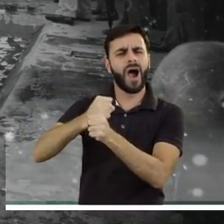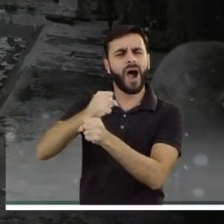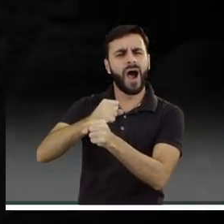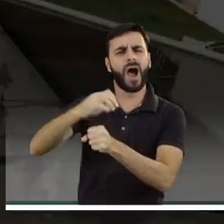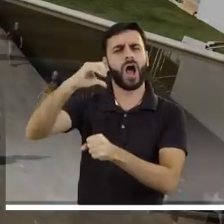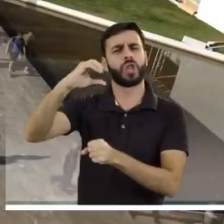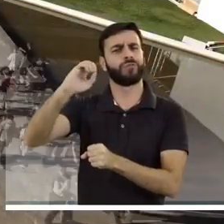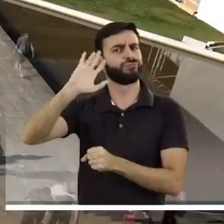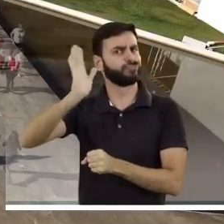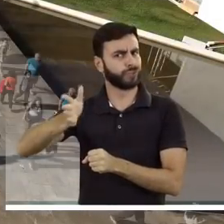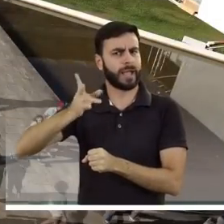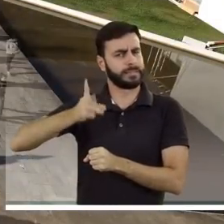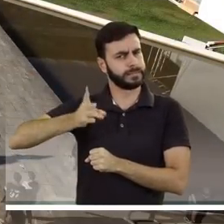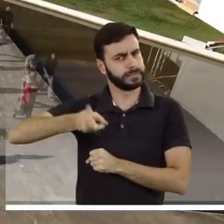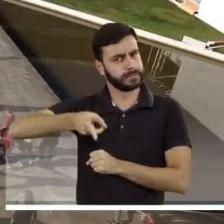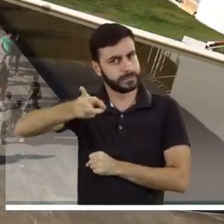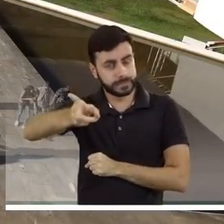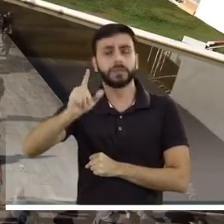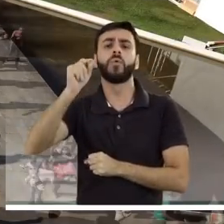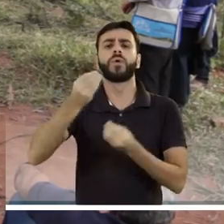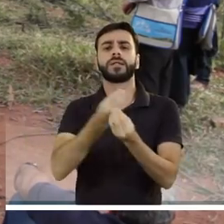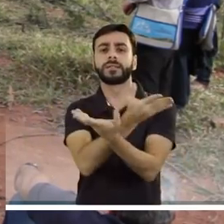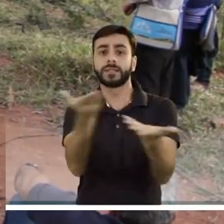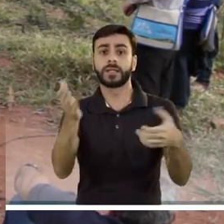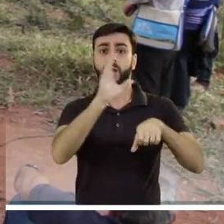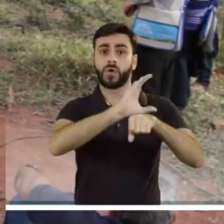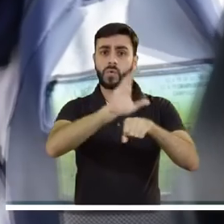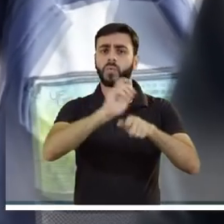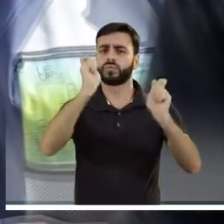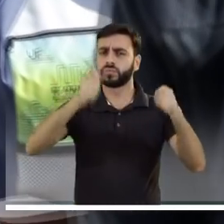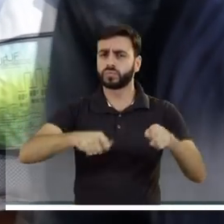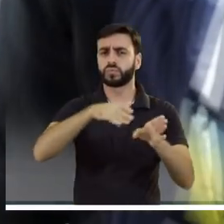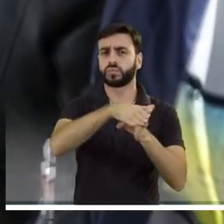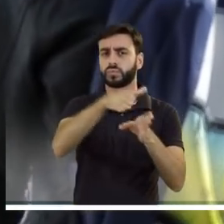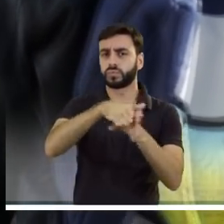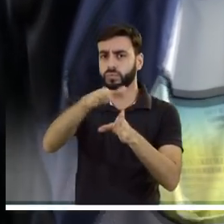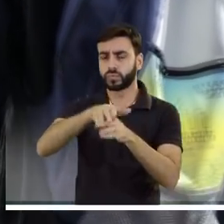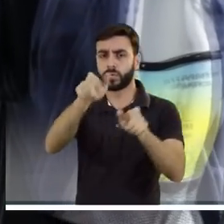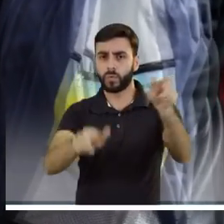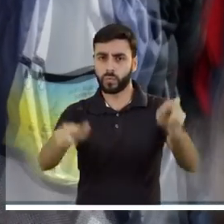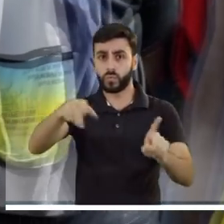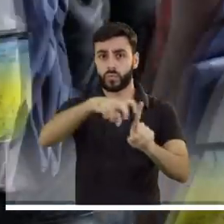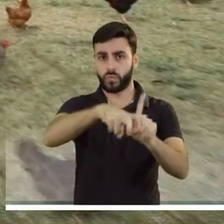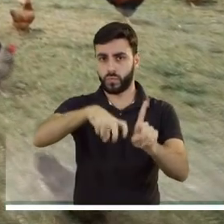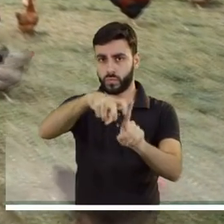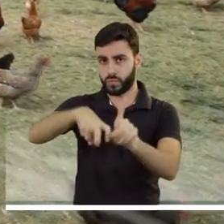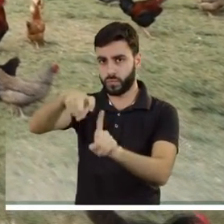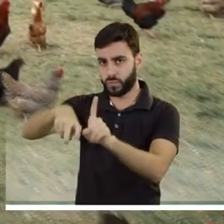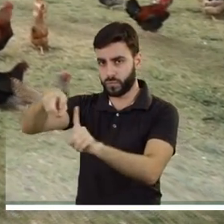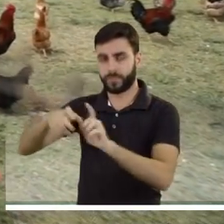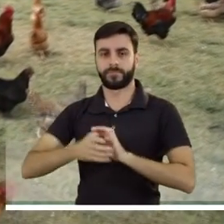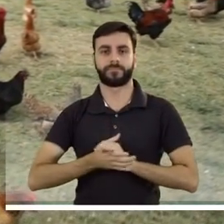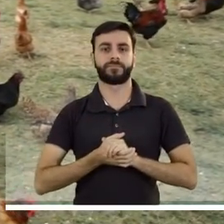90 anos, sem interrupções, oferecendo capacitação a milhares de produtores rurais.